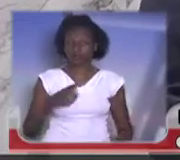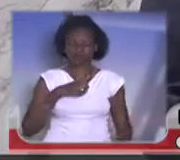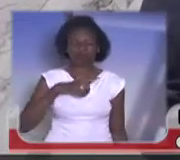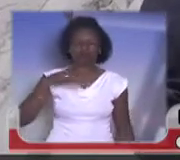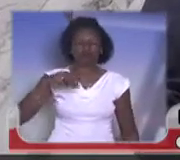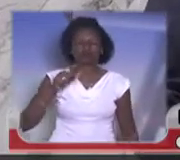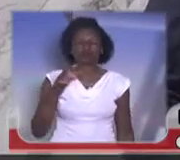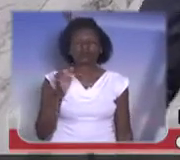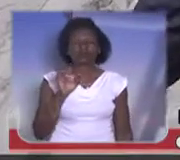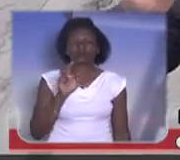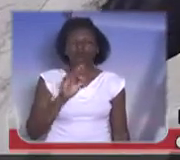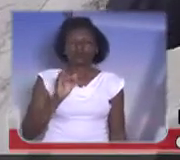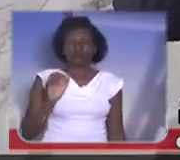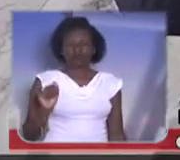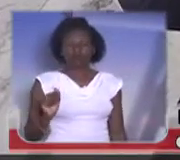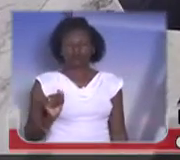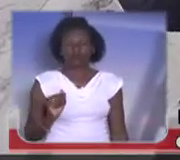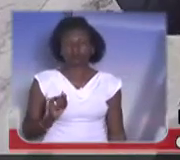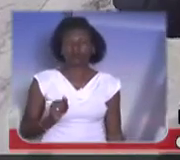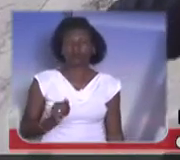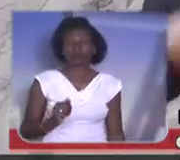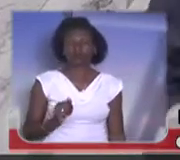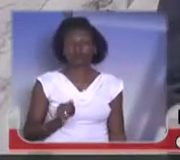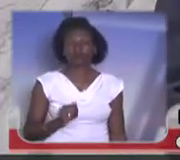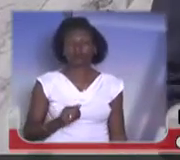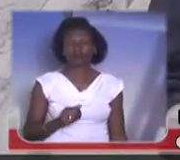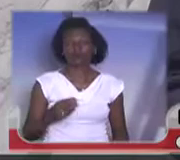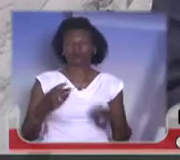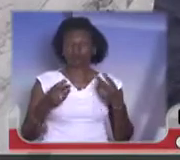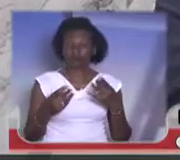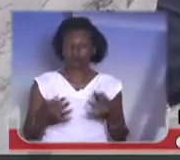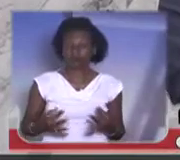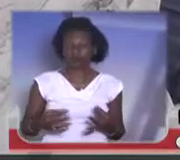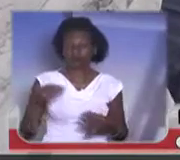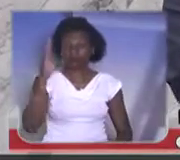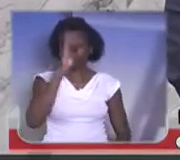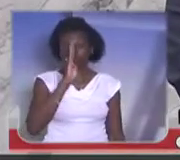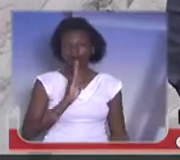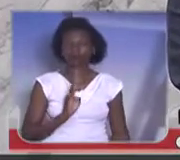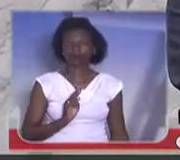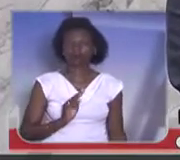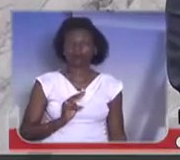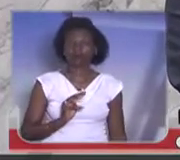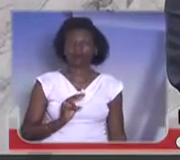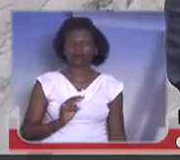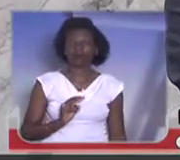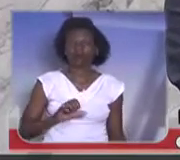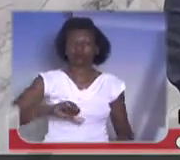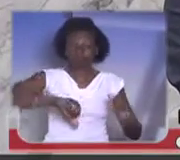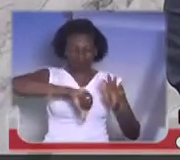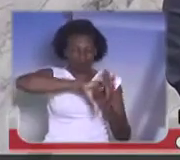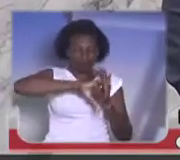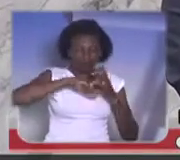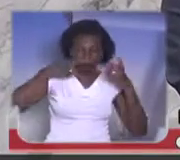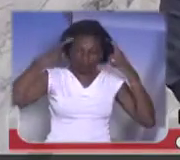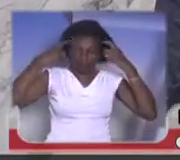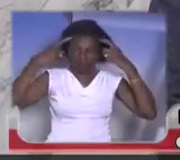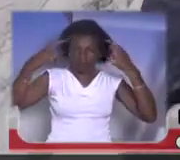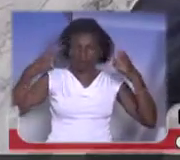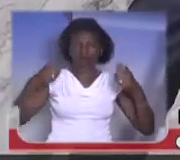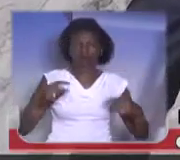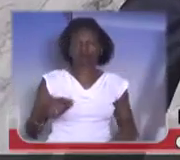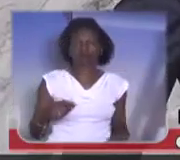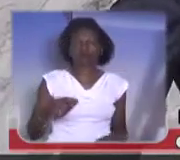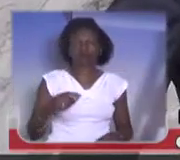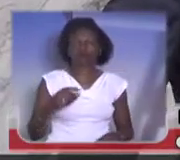ha ha conhecimento dos senhores que diz o seguinte no brasil é cometido um crime violento a cada